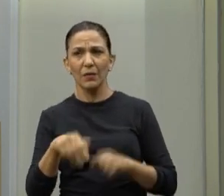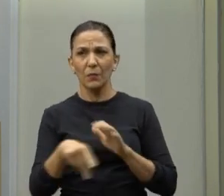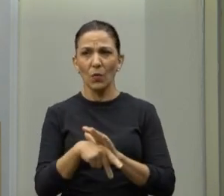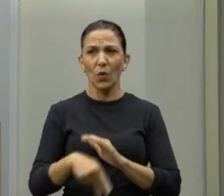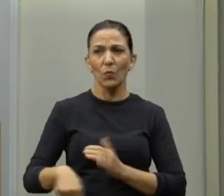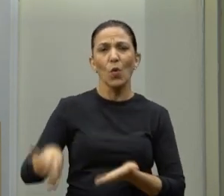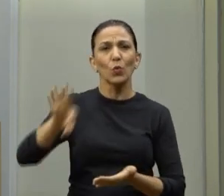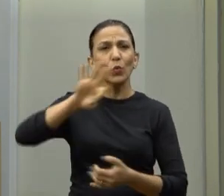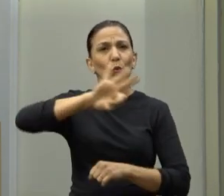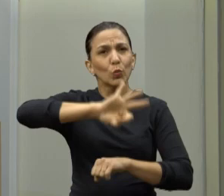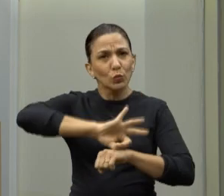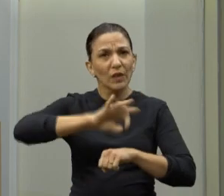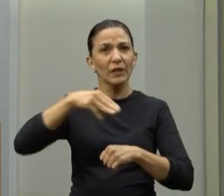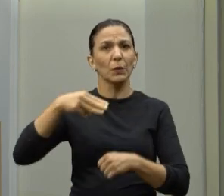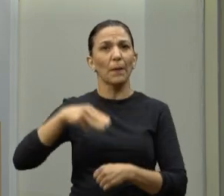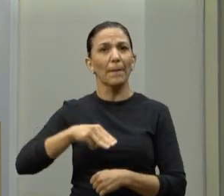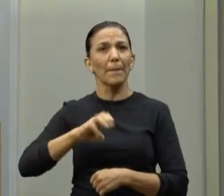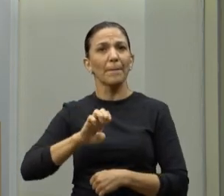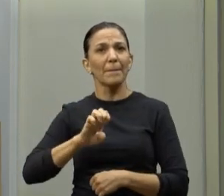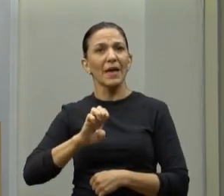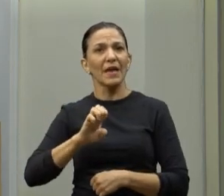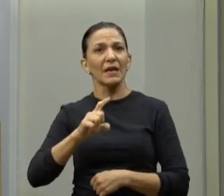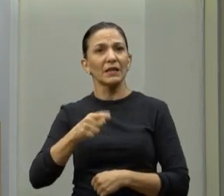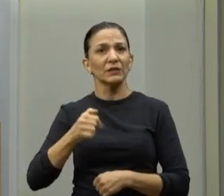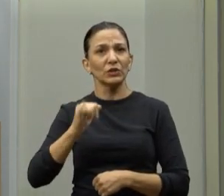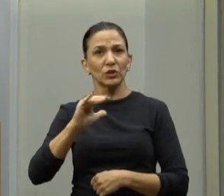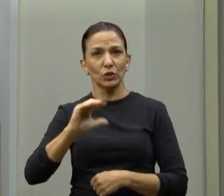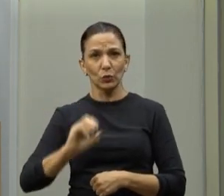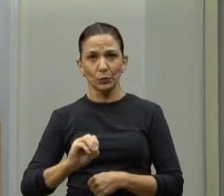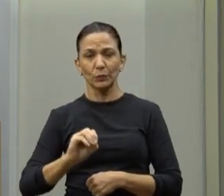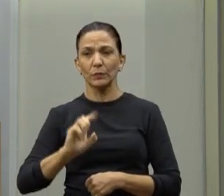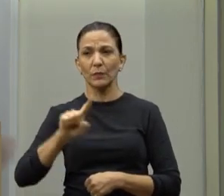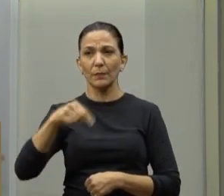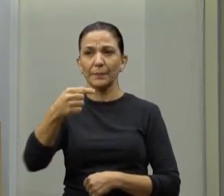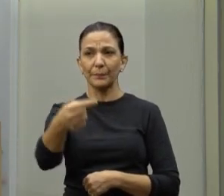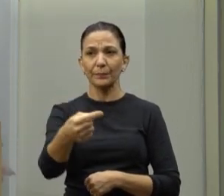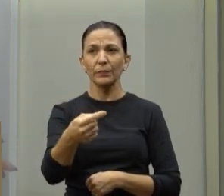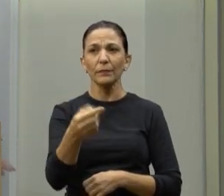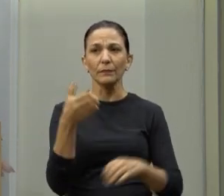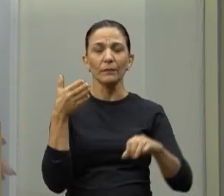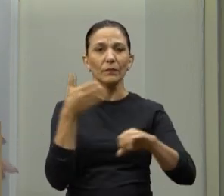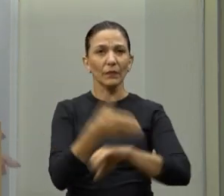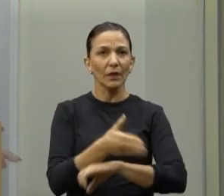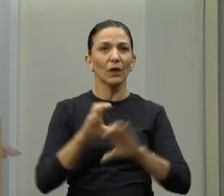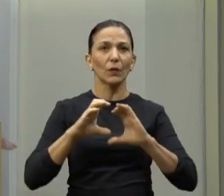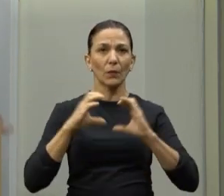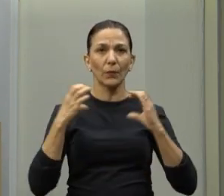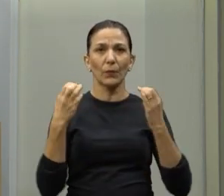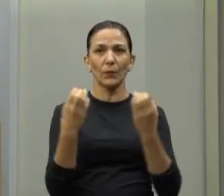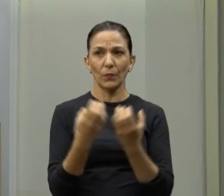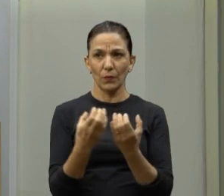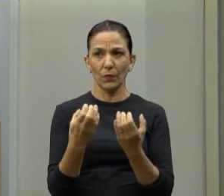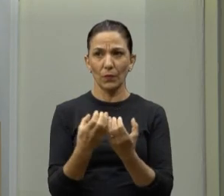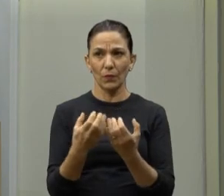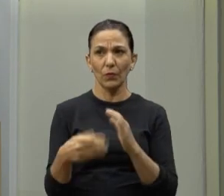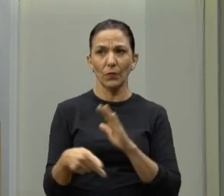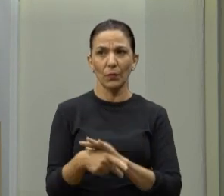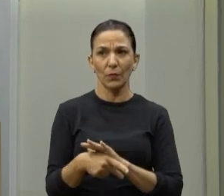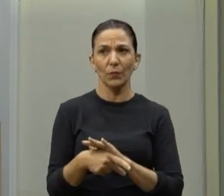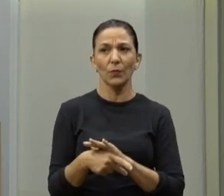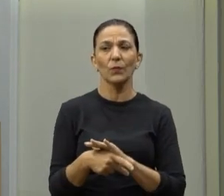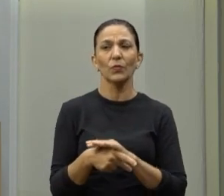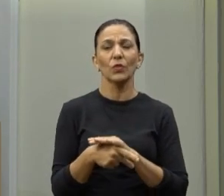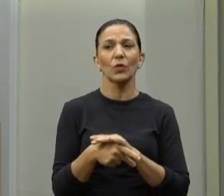que na região central mesmo do México né E também depois eu pude frequentar a comunidade e cateque de